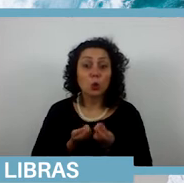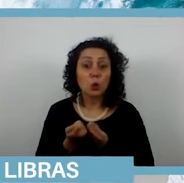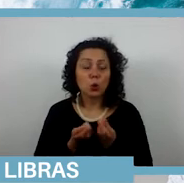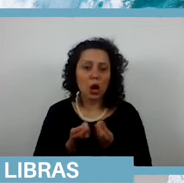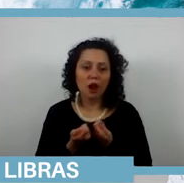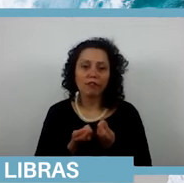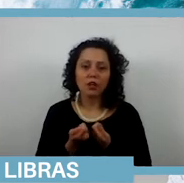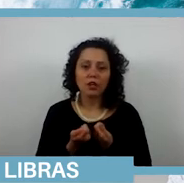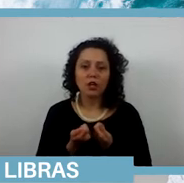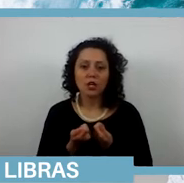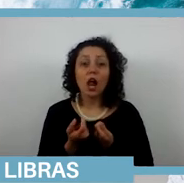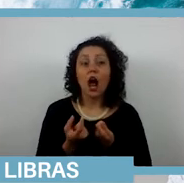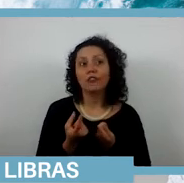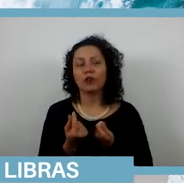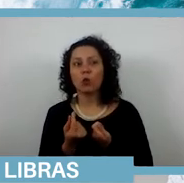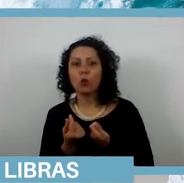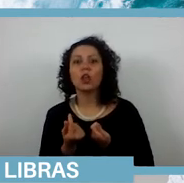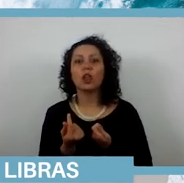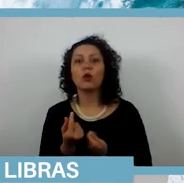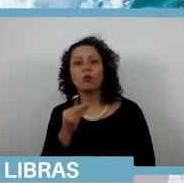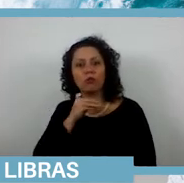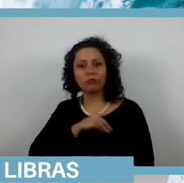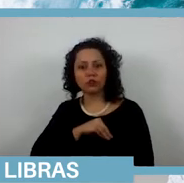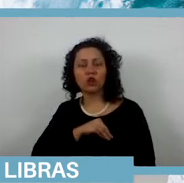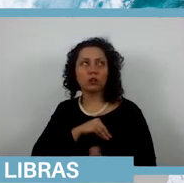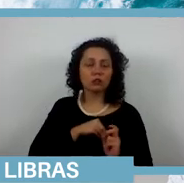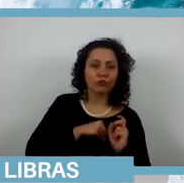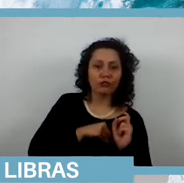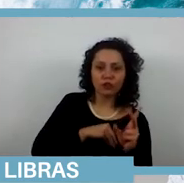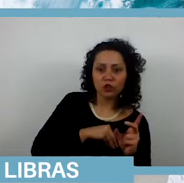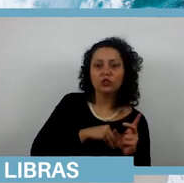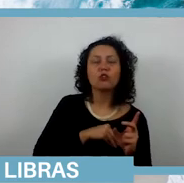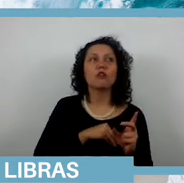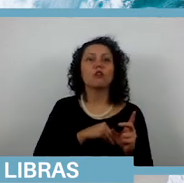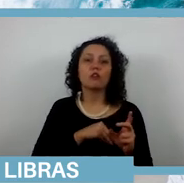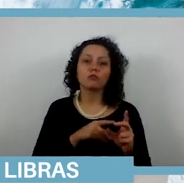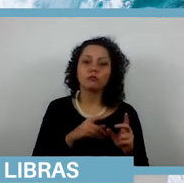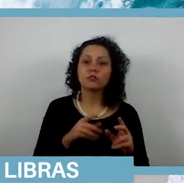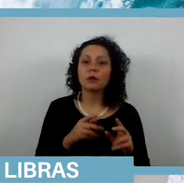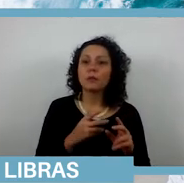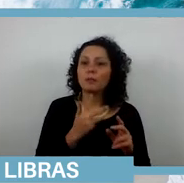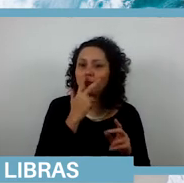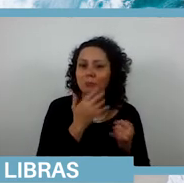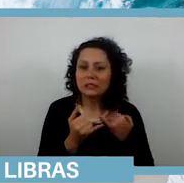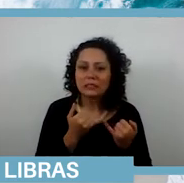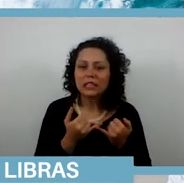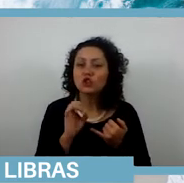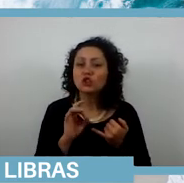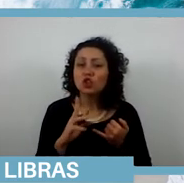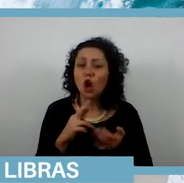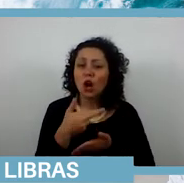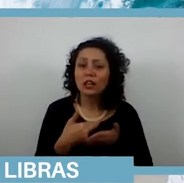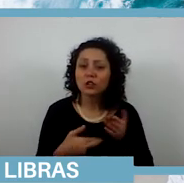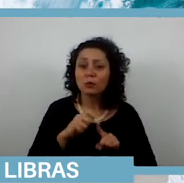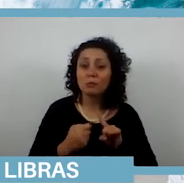eu ficava ali controlando quanto que eu tava gastando o quanto que eu vendi como se fosse um relatório do mês passado e eu passei a